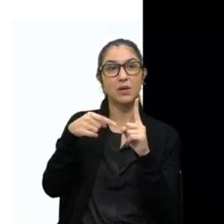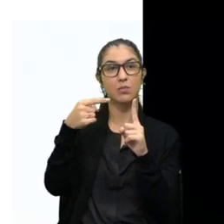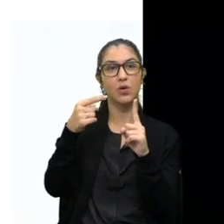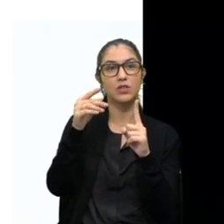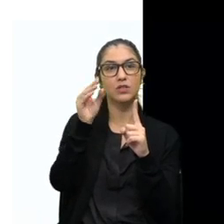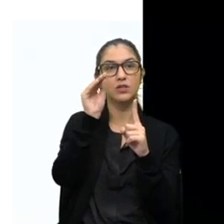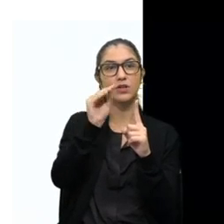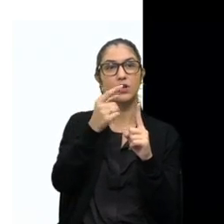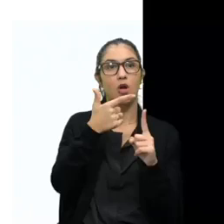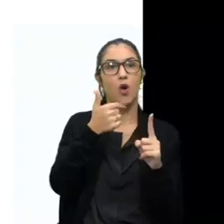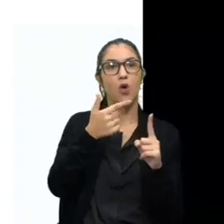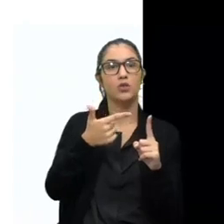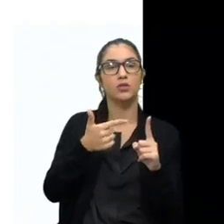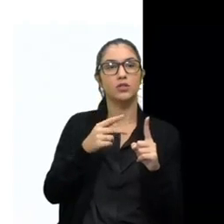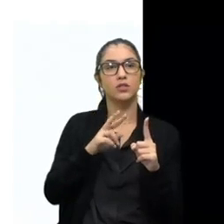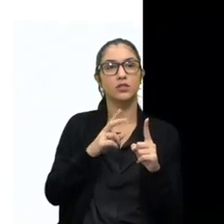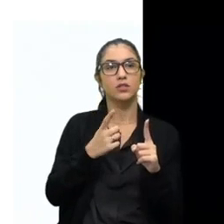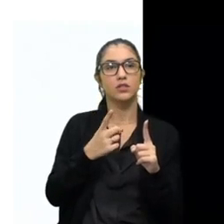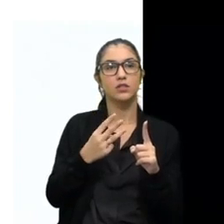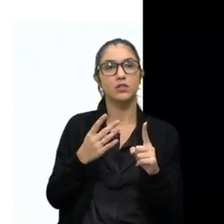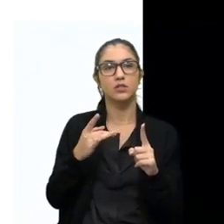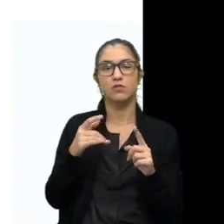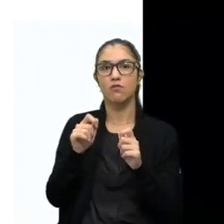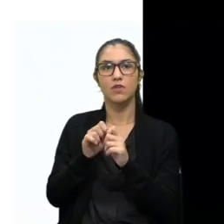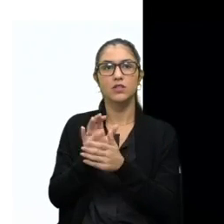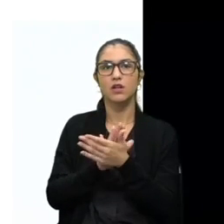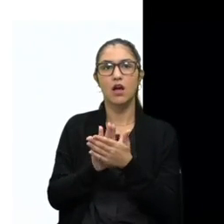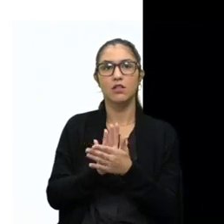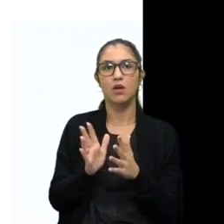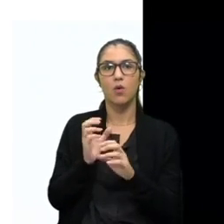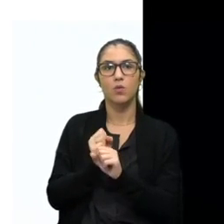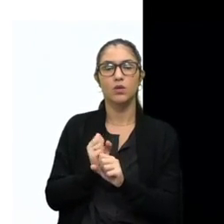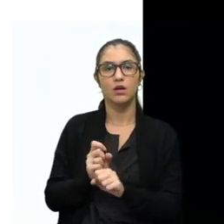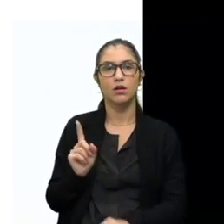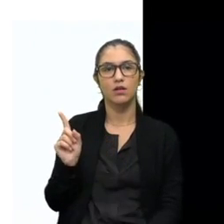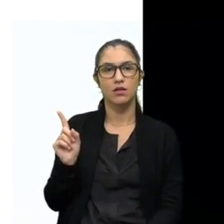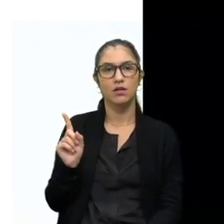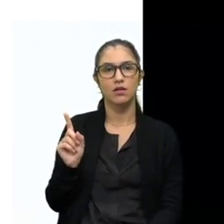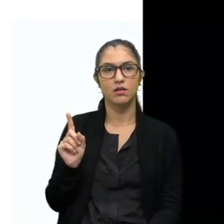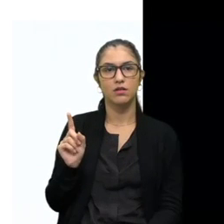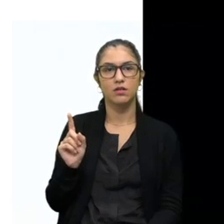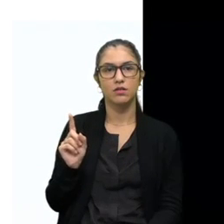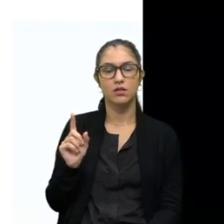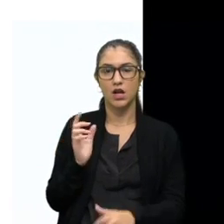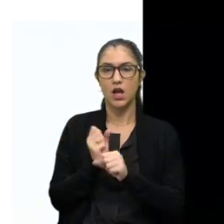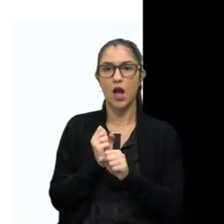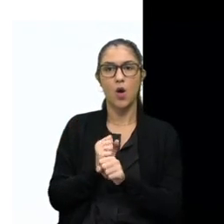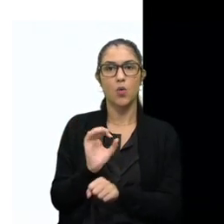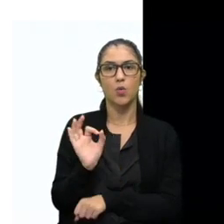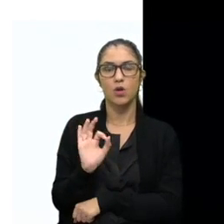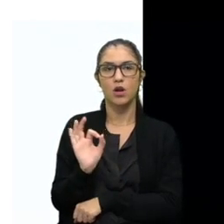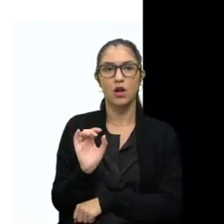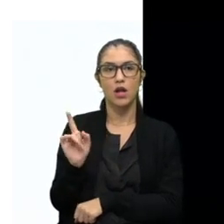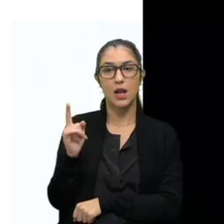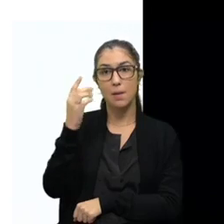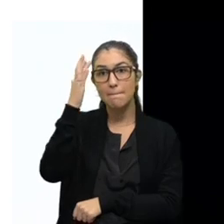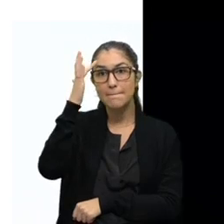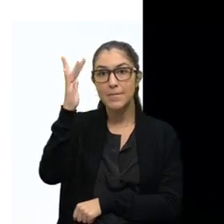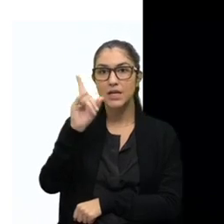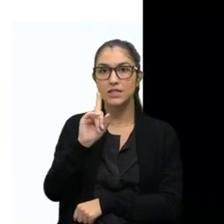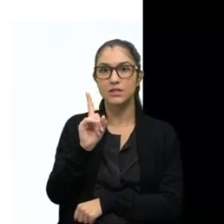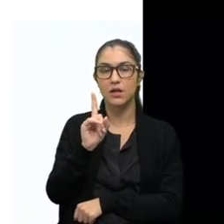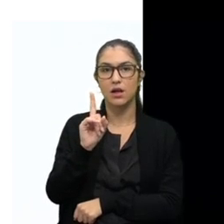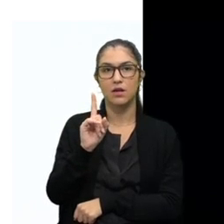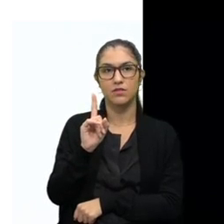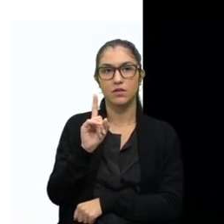ele ia colocando 11, 12, 13, 14, 15, e não fazia mais nenhuma dessas contas, ó. Ele não fazia nenhum cálculo, ele não pensava, ele